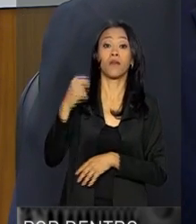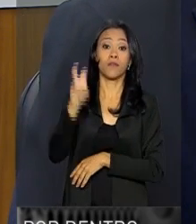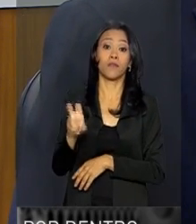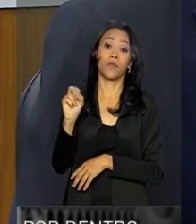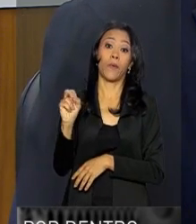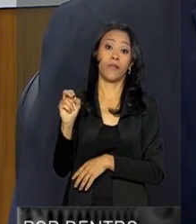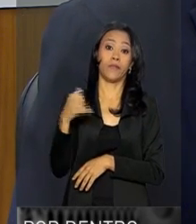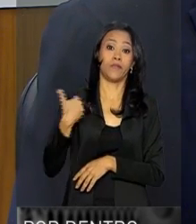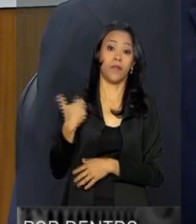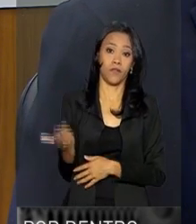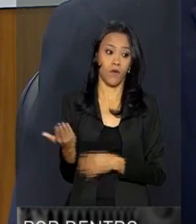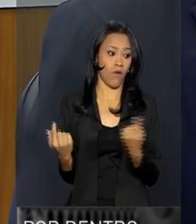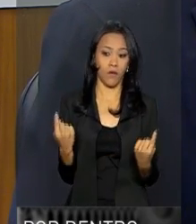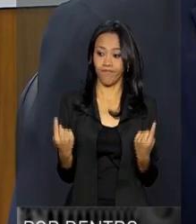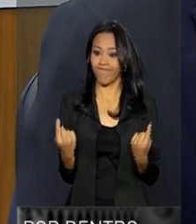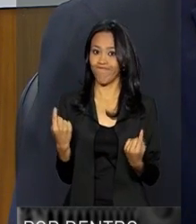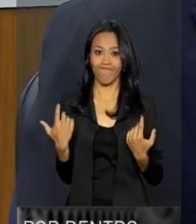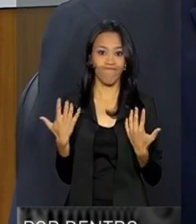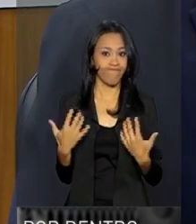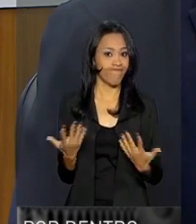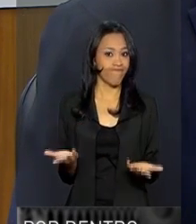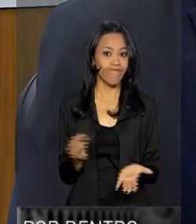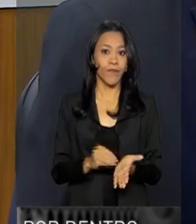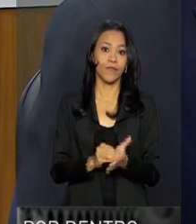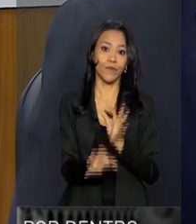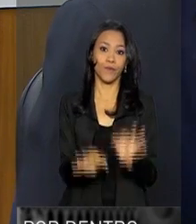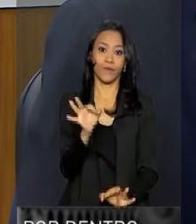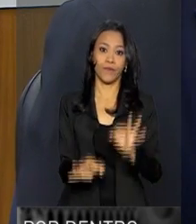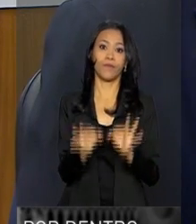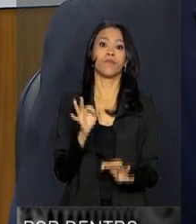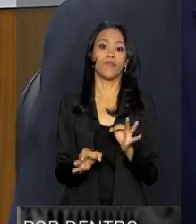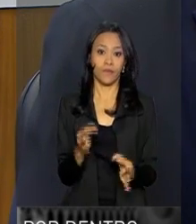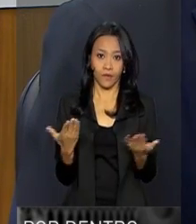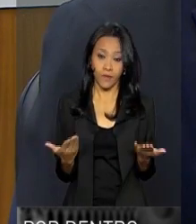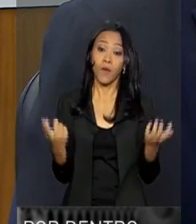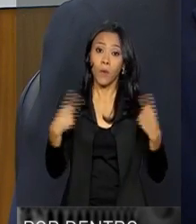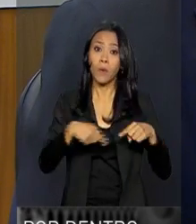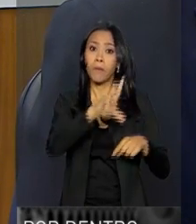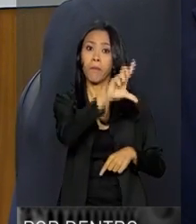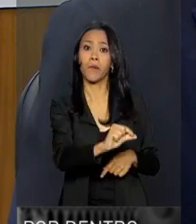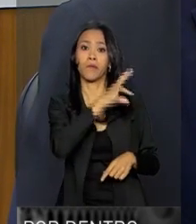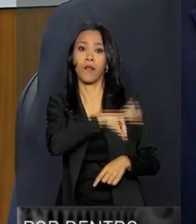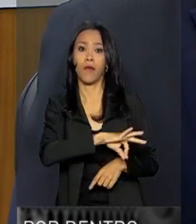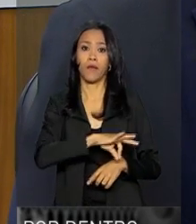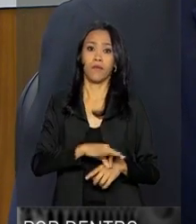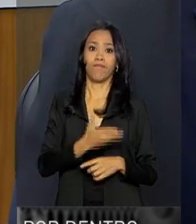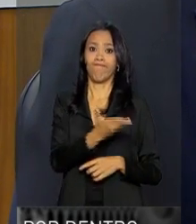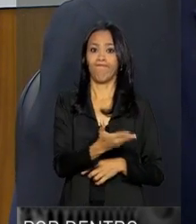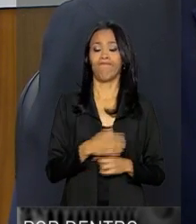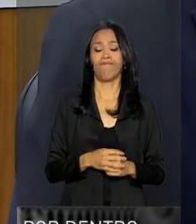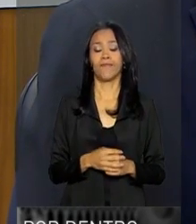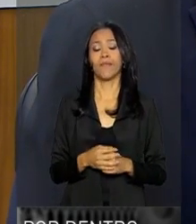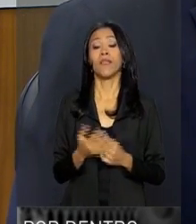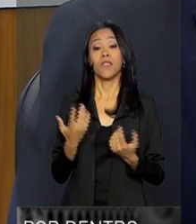idade você vê que tem uma tremenda injustiça exatamente contra aqueles que ganham menos o que nós estamos propondo é